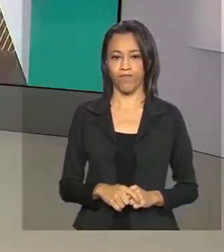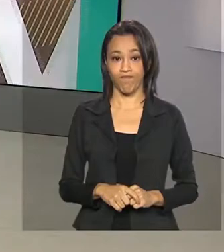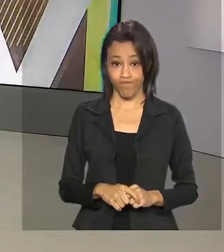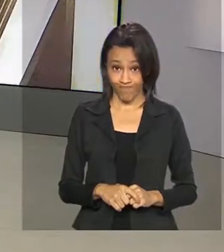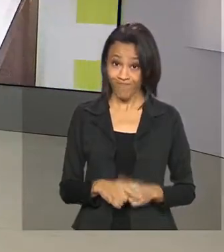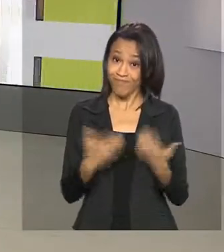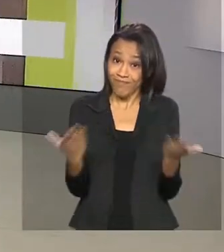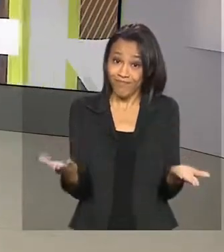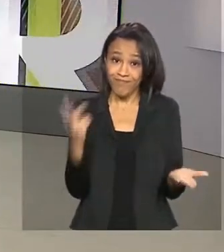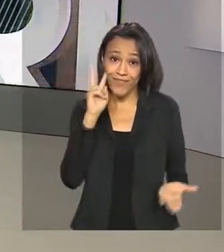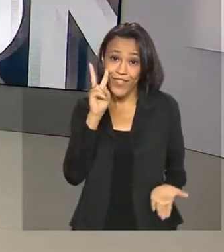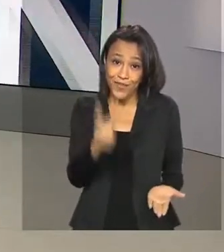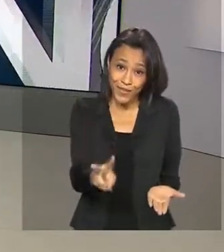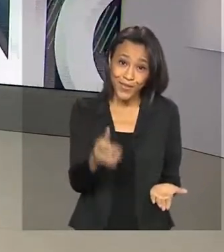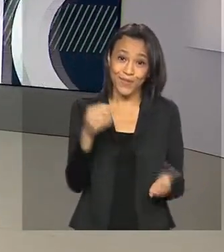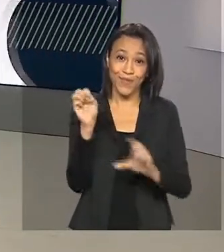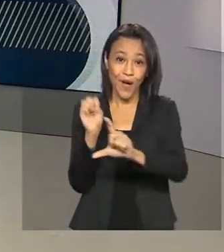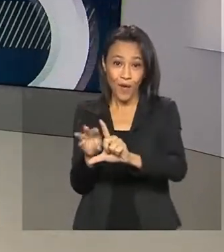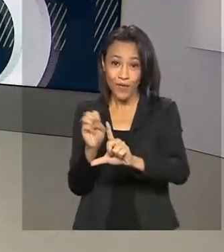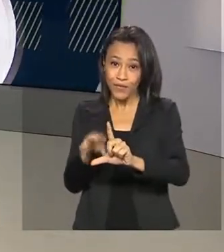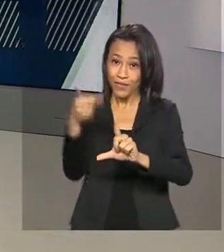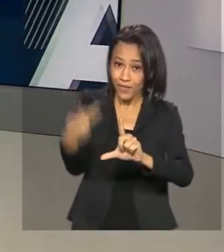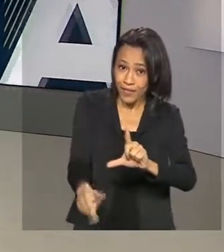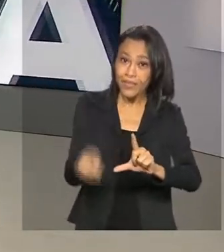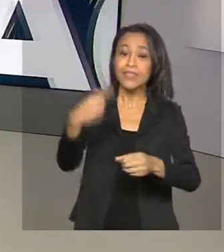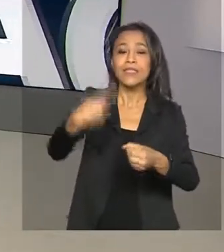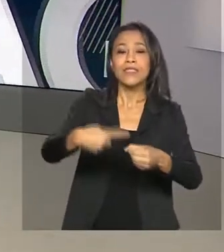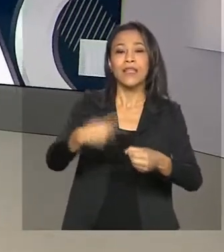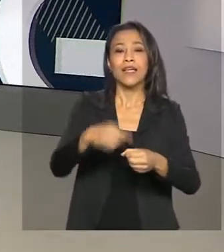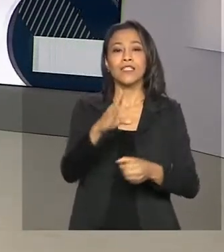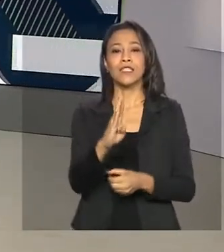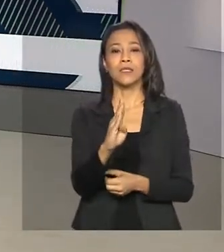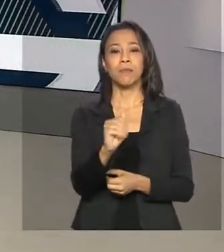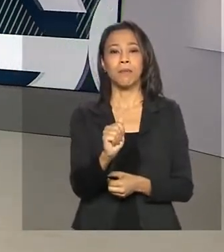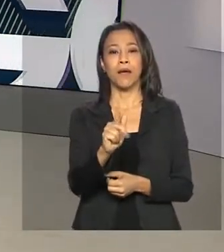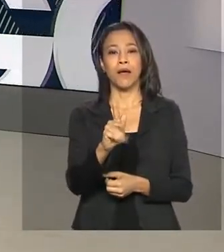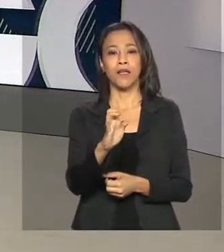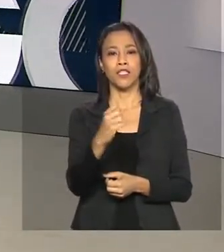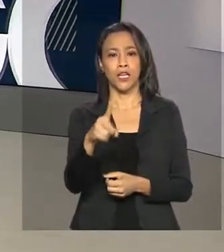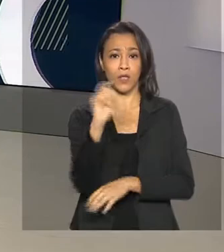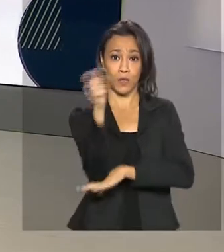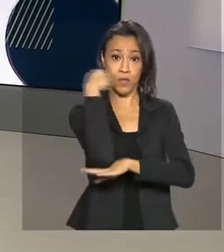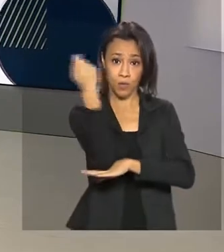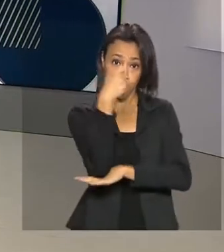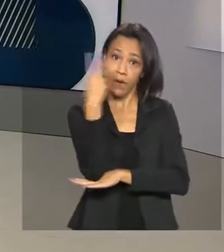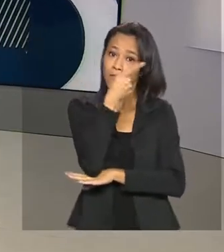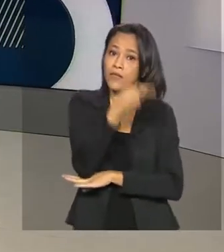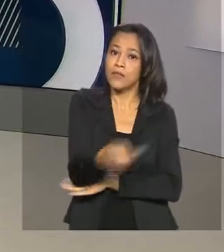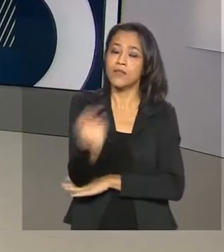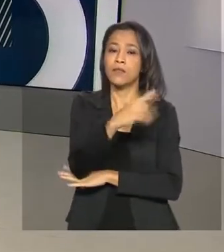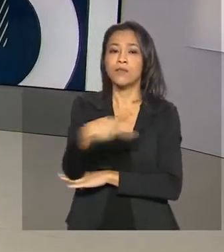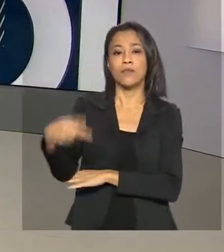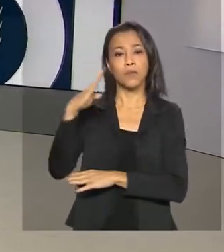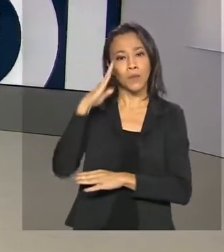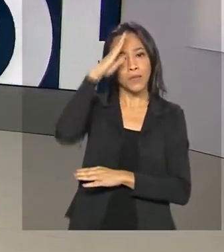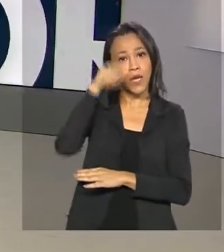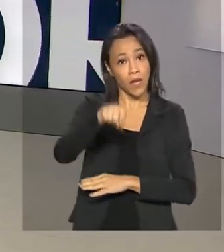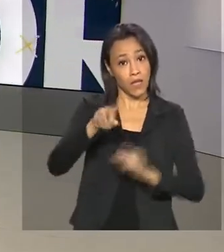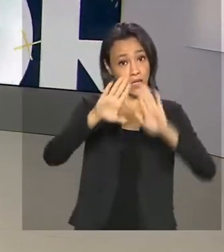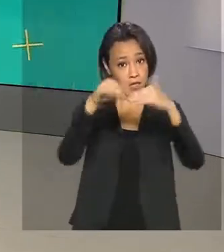Tá aí, você acompanhou ao vivo, direto de Bagé, no Rio Grande do Sul, a visita do presidente Jair Bolsonaro à Escola